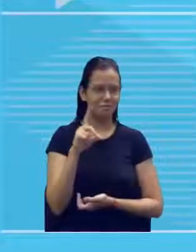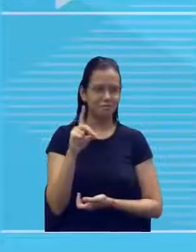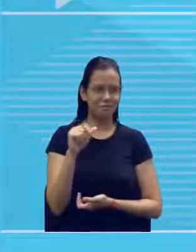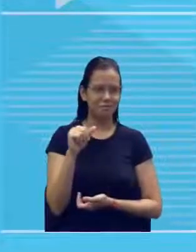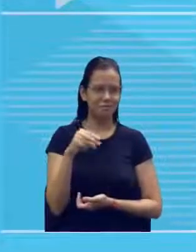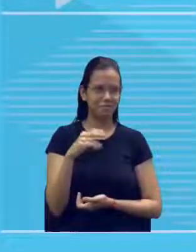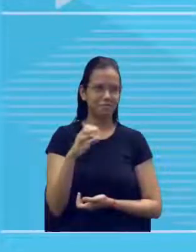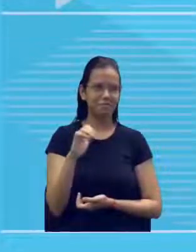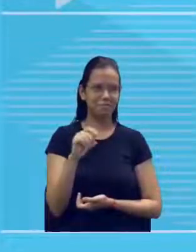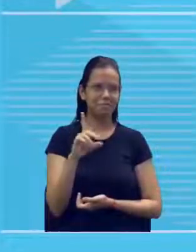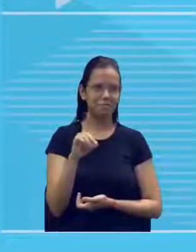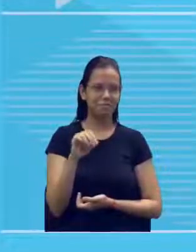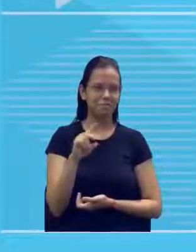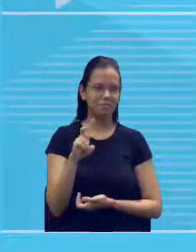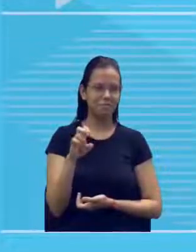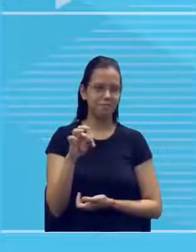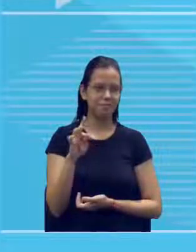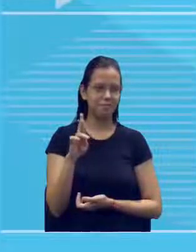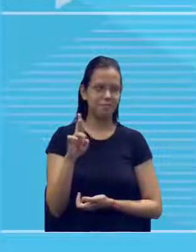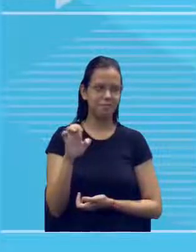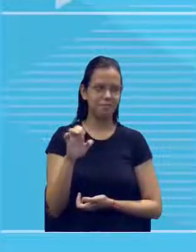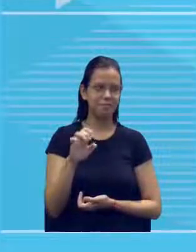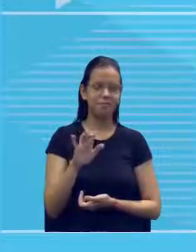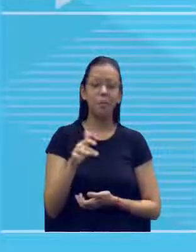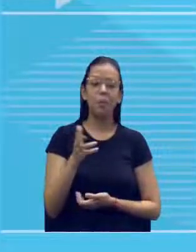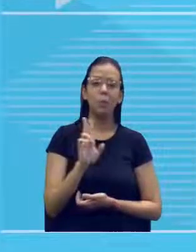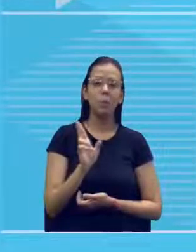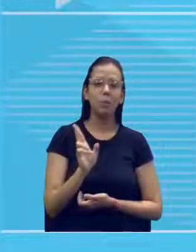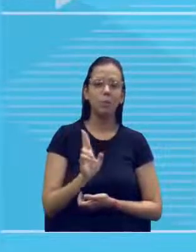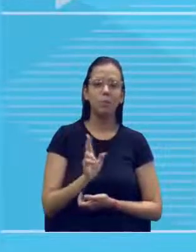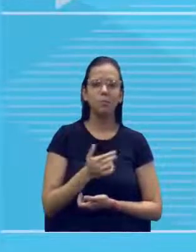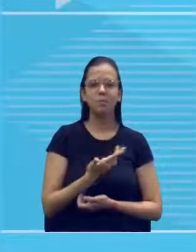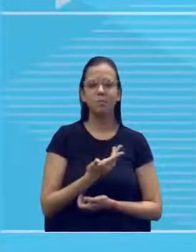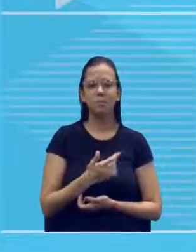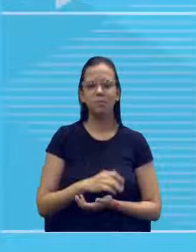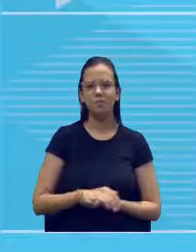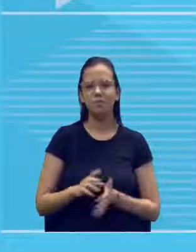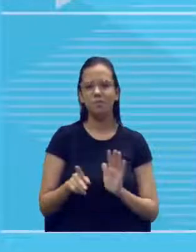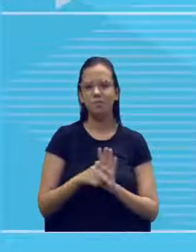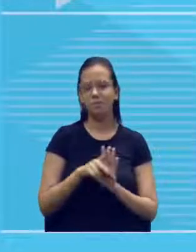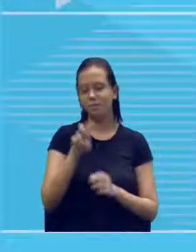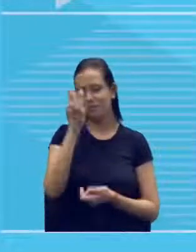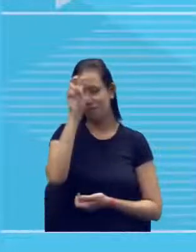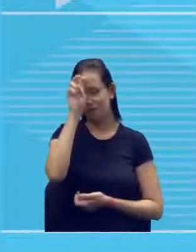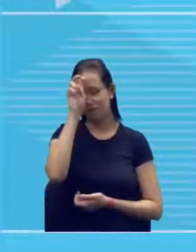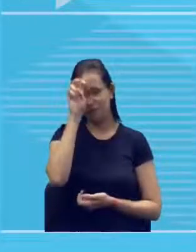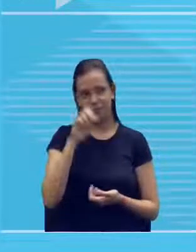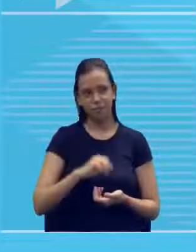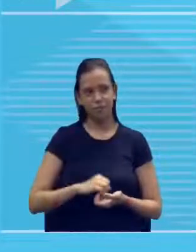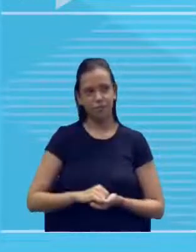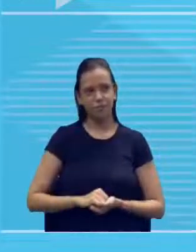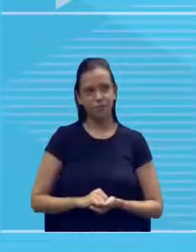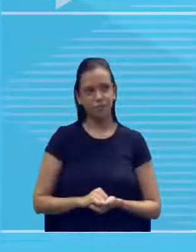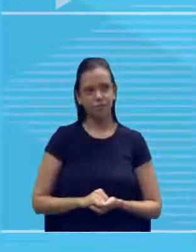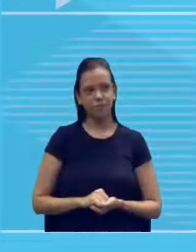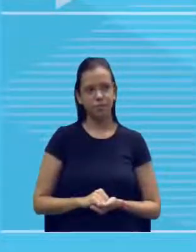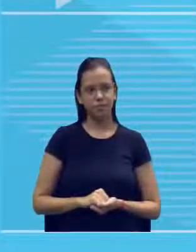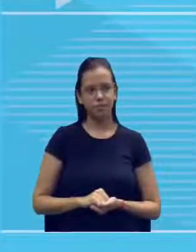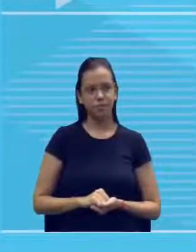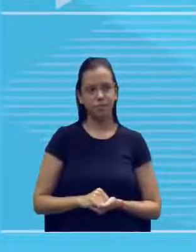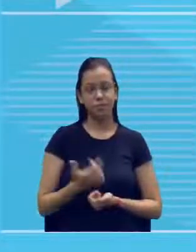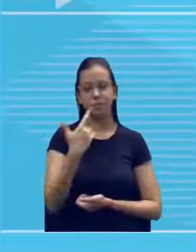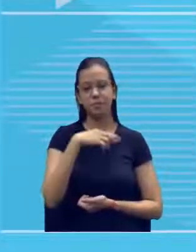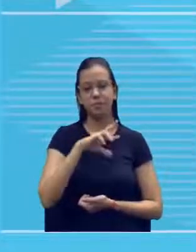Só acha lindo, né, Andressa? Que dança é essa aí, gente, lá do Egito? Que vem lá do Egito? Quem